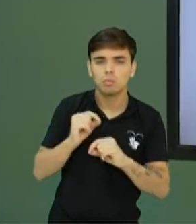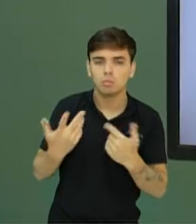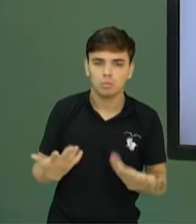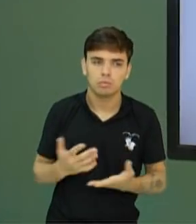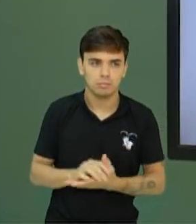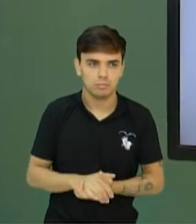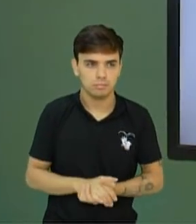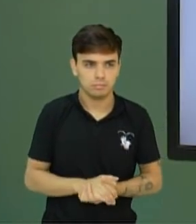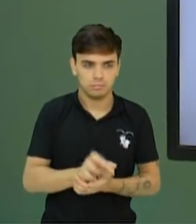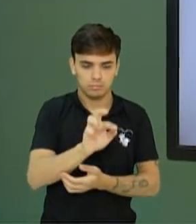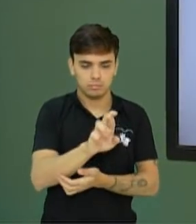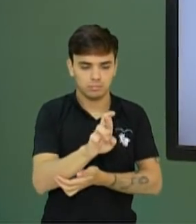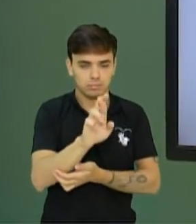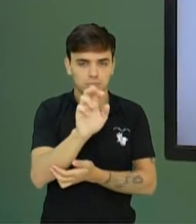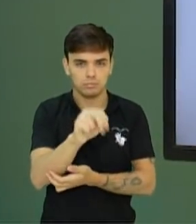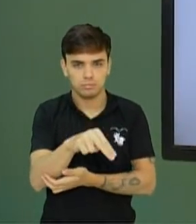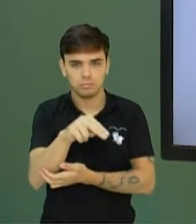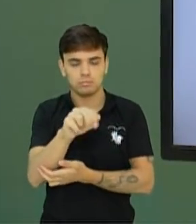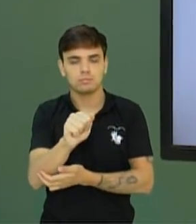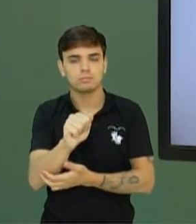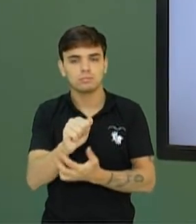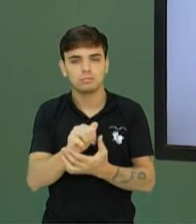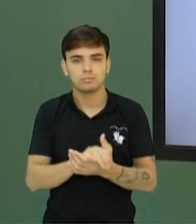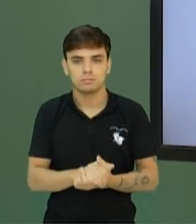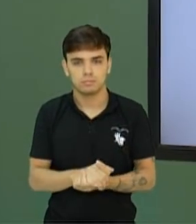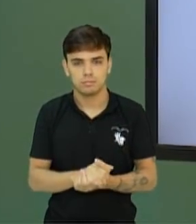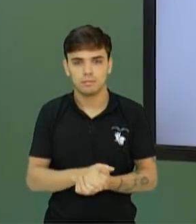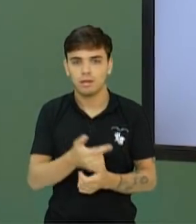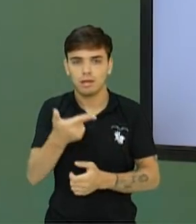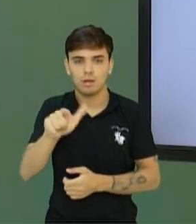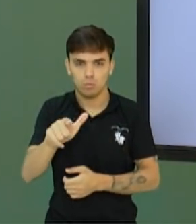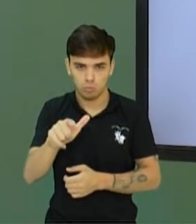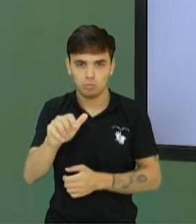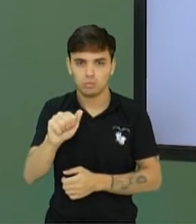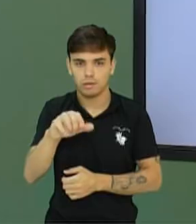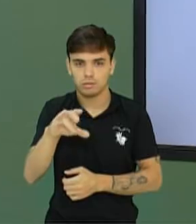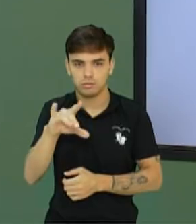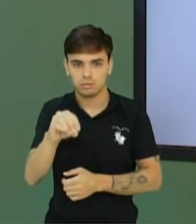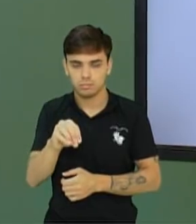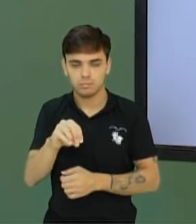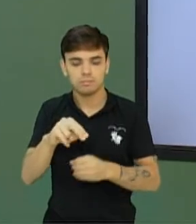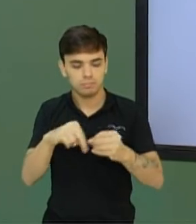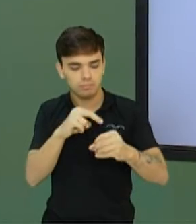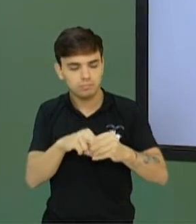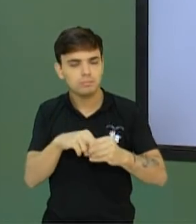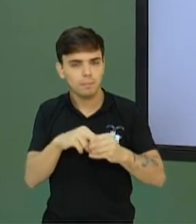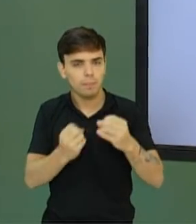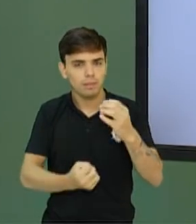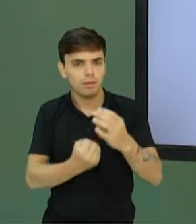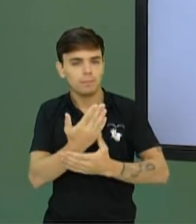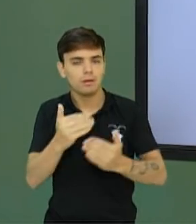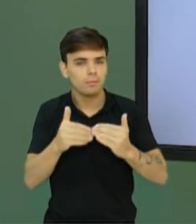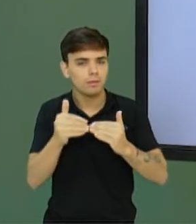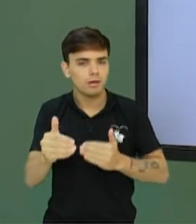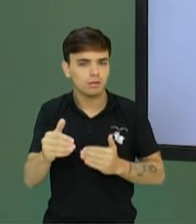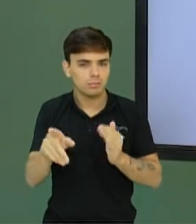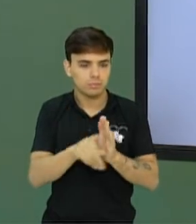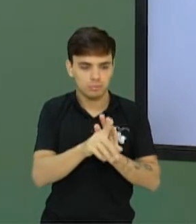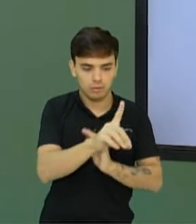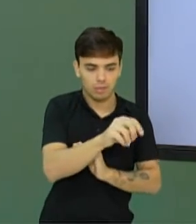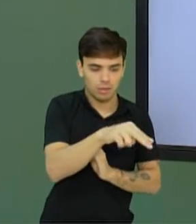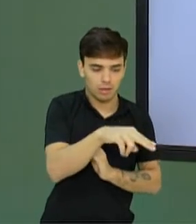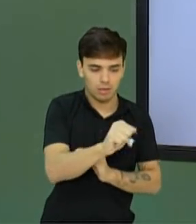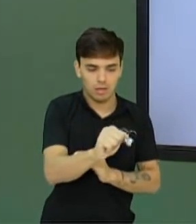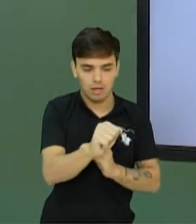O RNA é outro ácido nucleico que é formado a partir do DNA. Então,